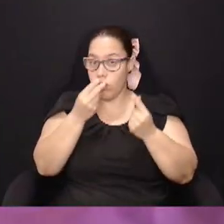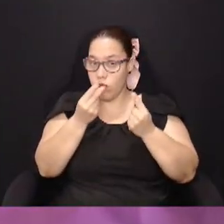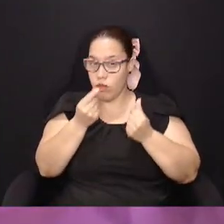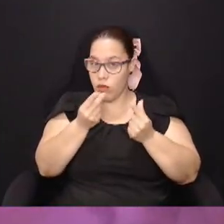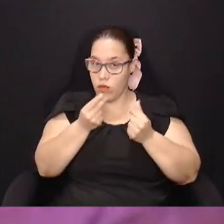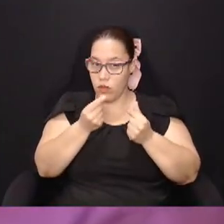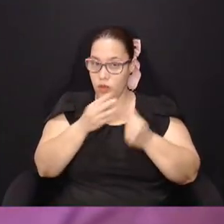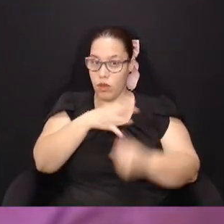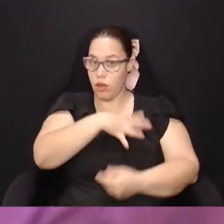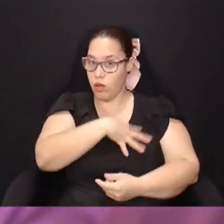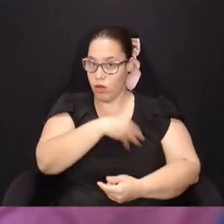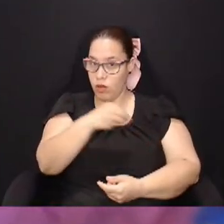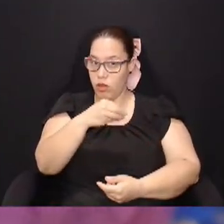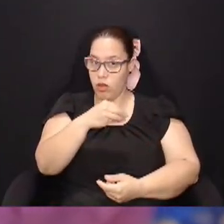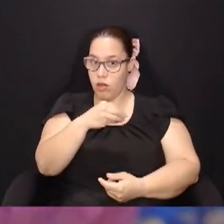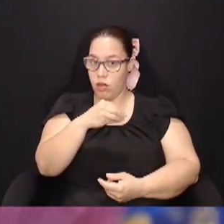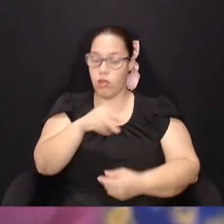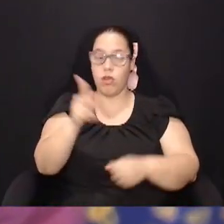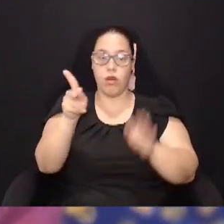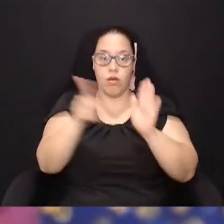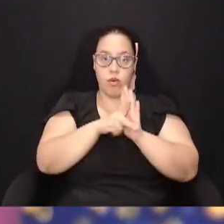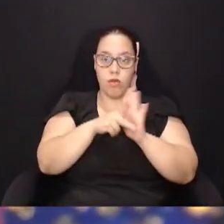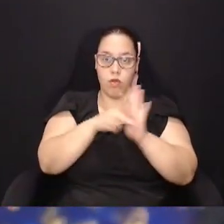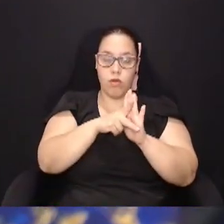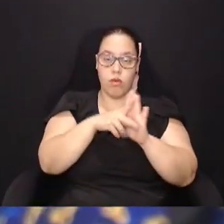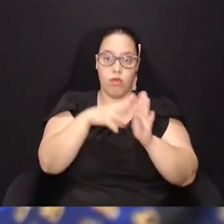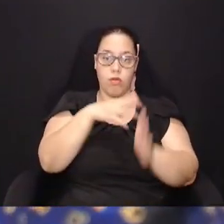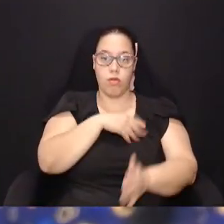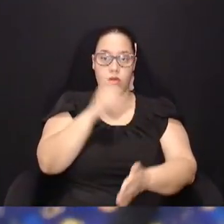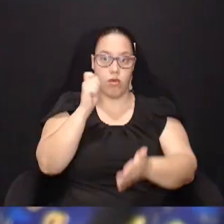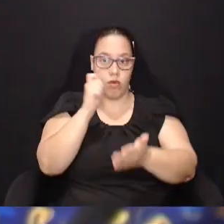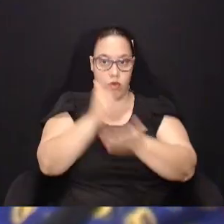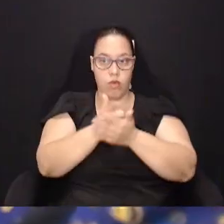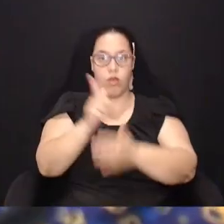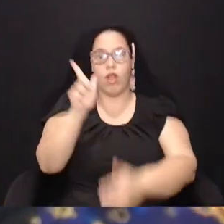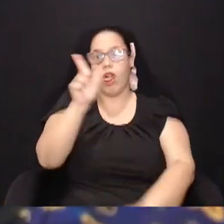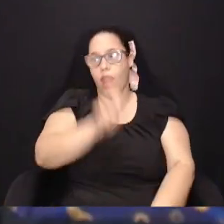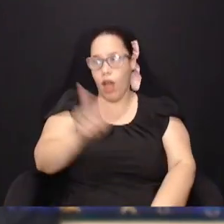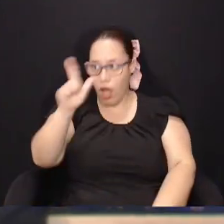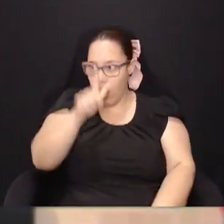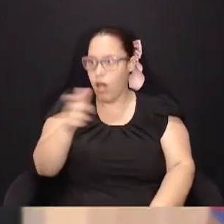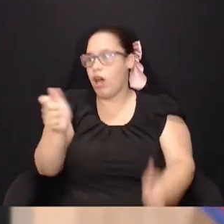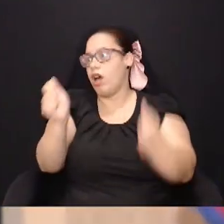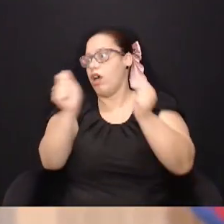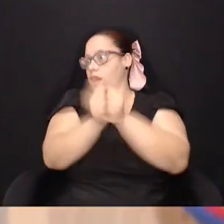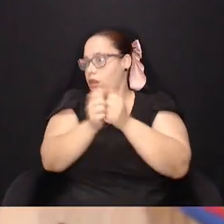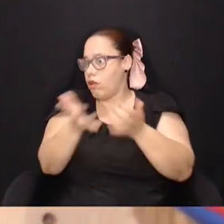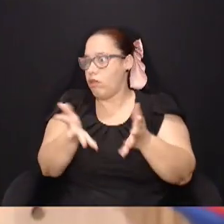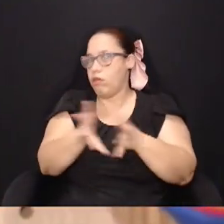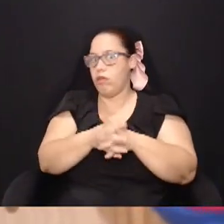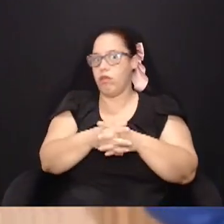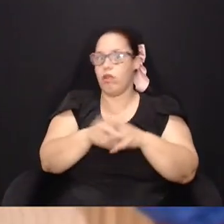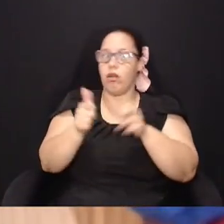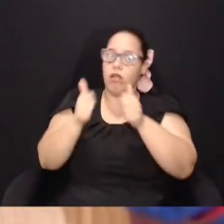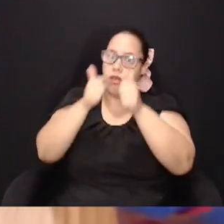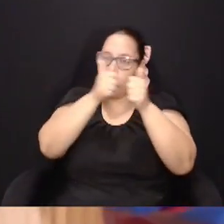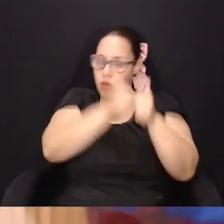e o próprio filho fazer as compras. É óbvio que você deve estar junto, você deve acompanhar, você